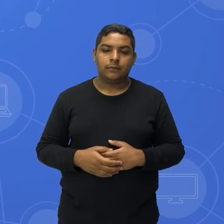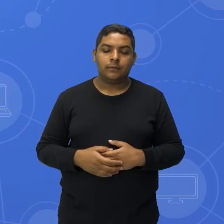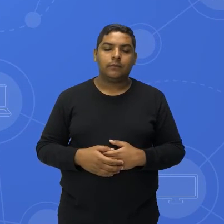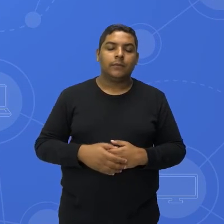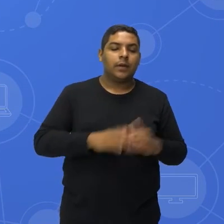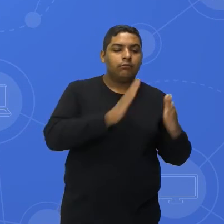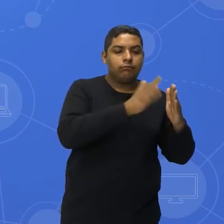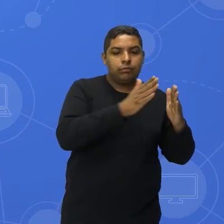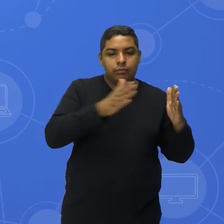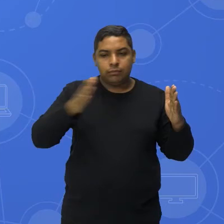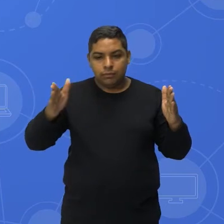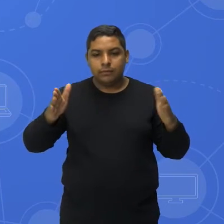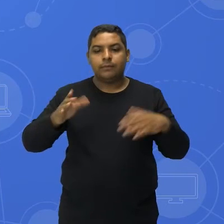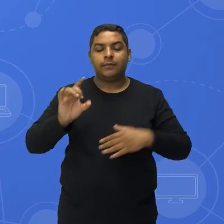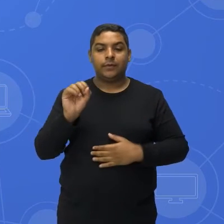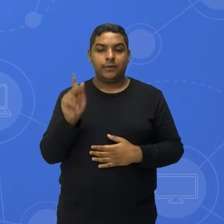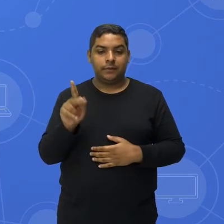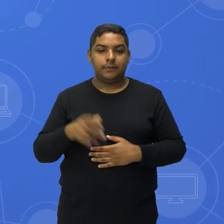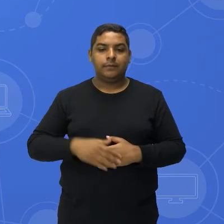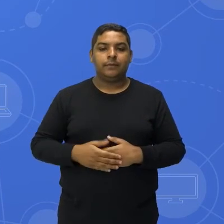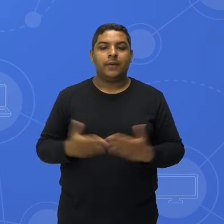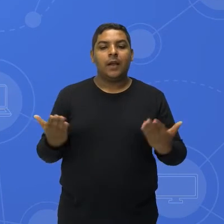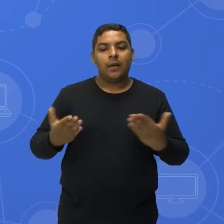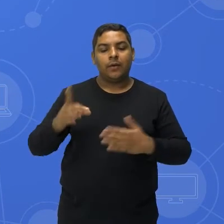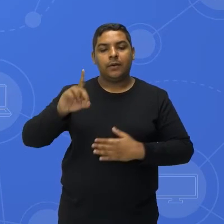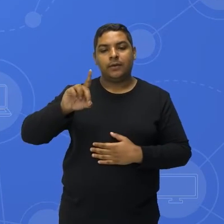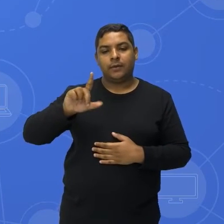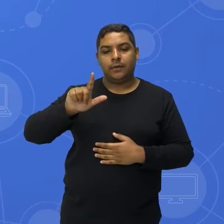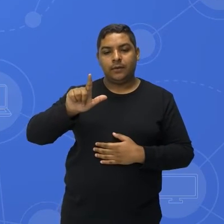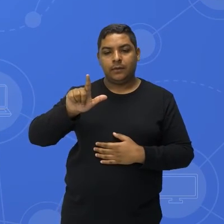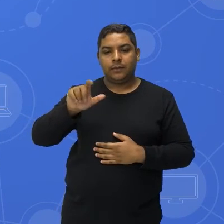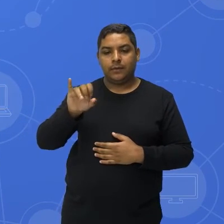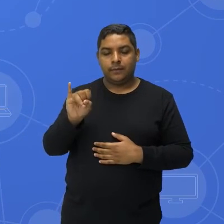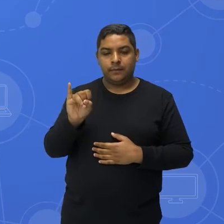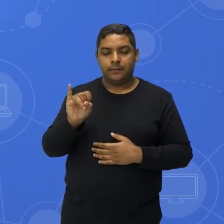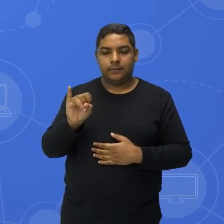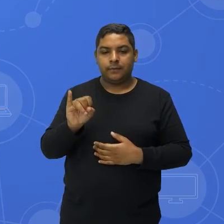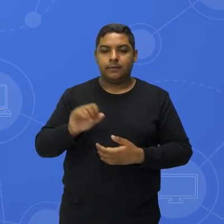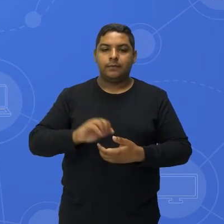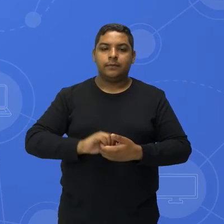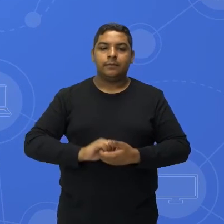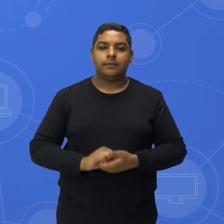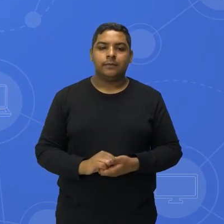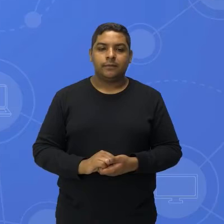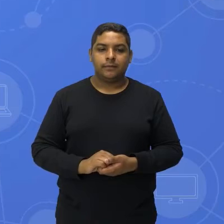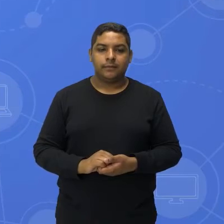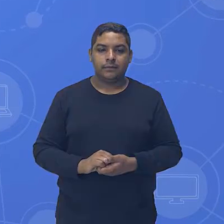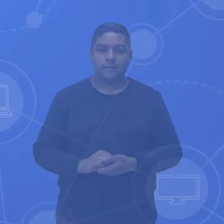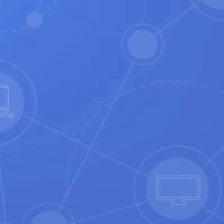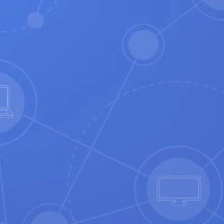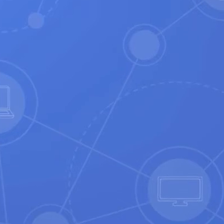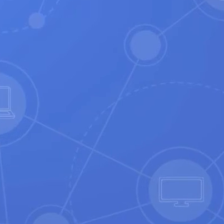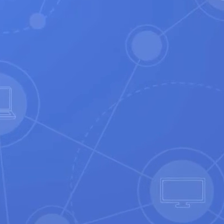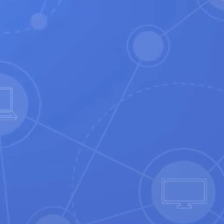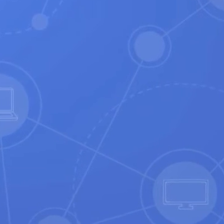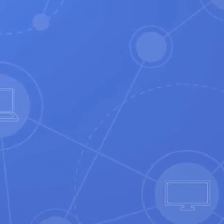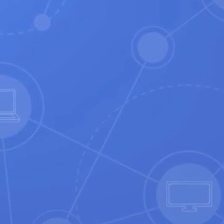pelo meio da cadeia carbônica. Ok? Agora a gente vai para a nossa dinâmica local interativa.